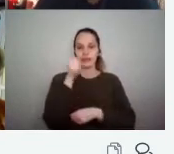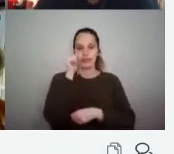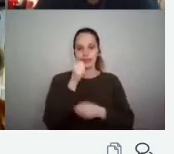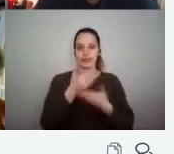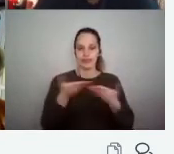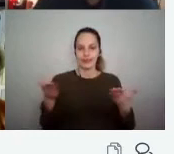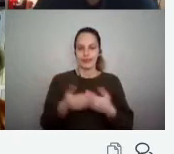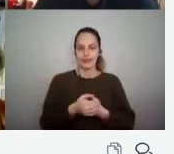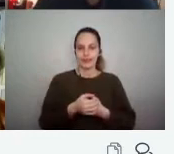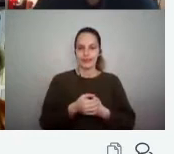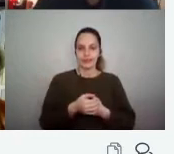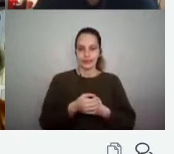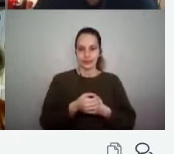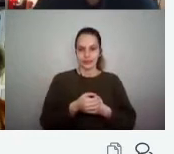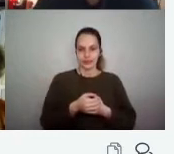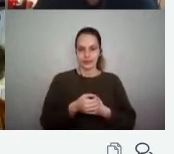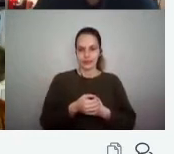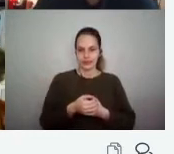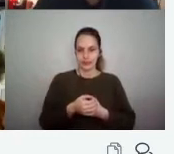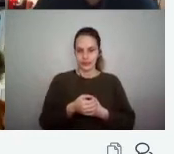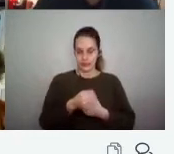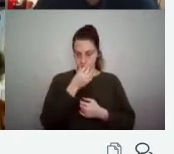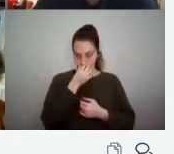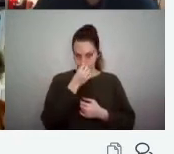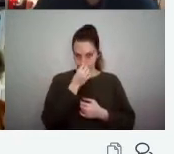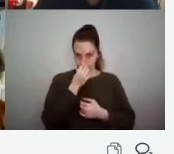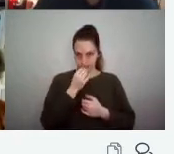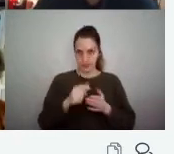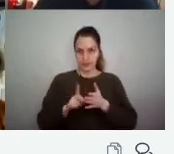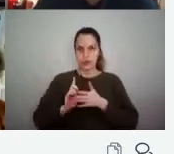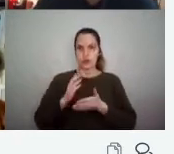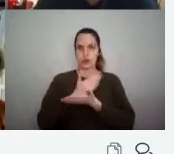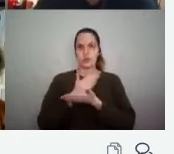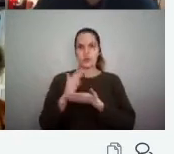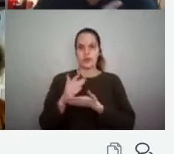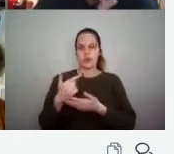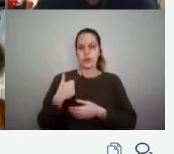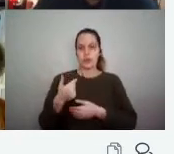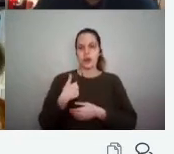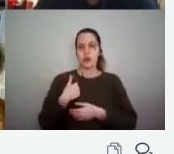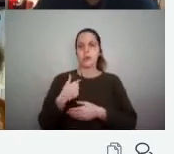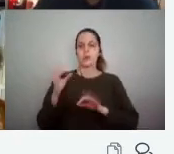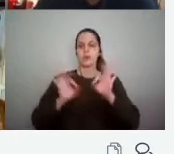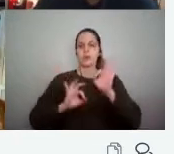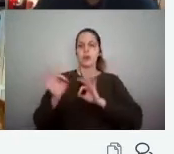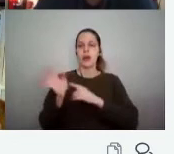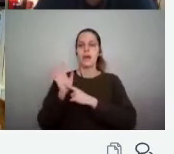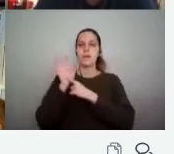Antes de iniciar a apresentação propriamente dita, eu preparei uma apresentação iconográfica para vocês.